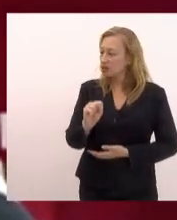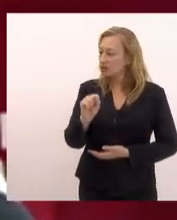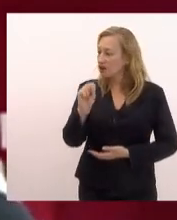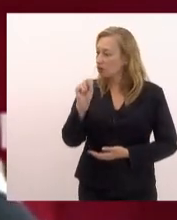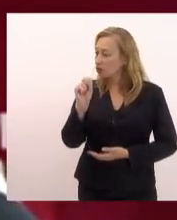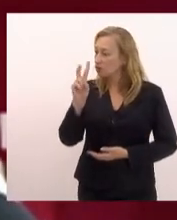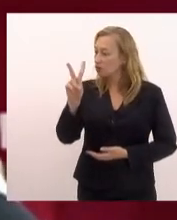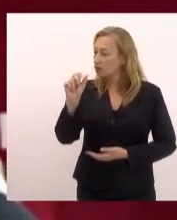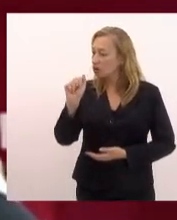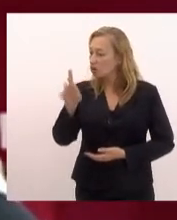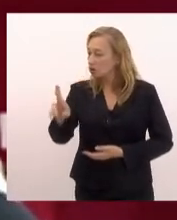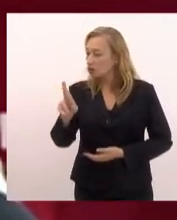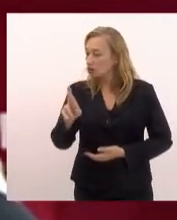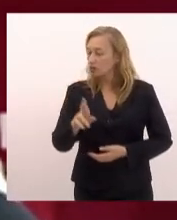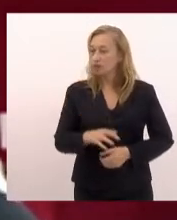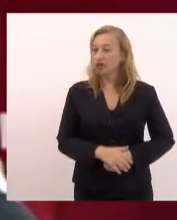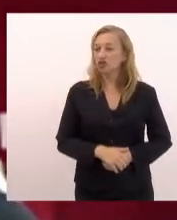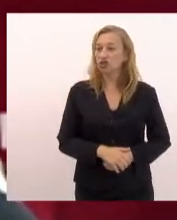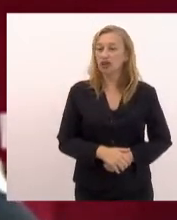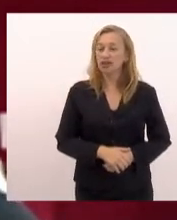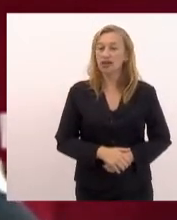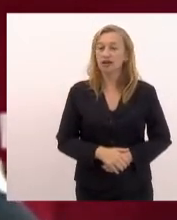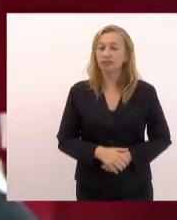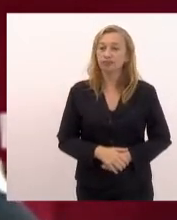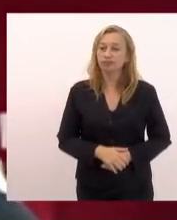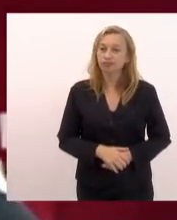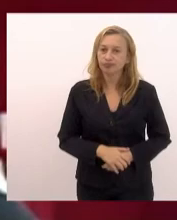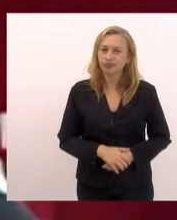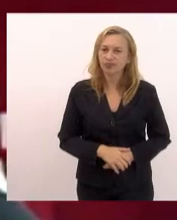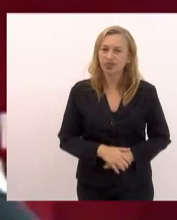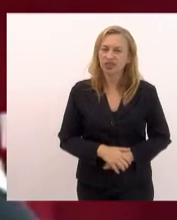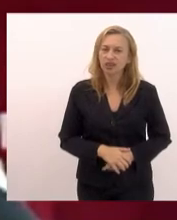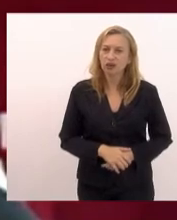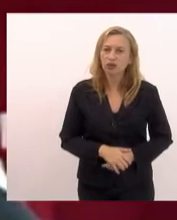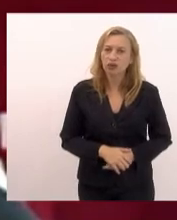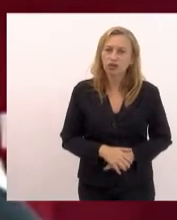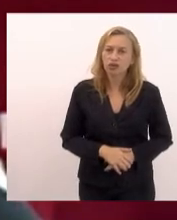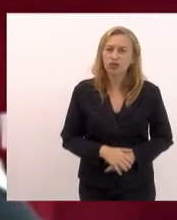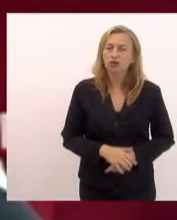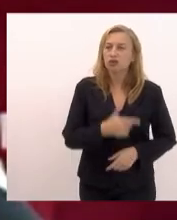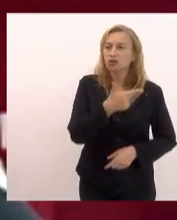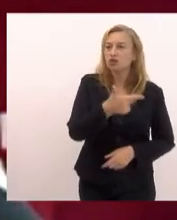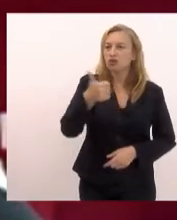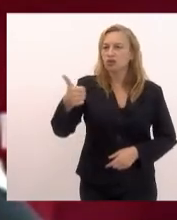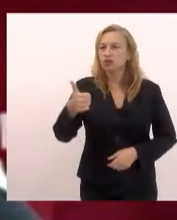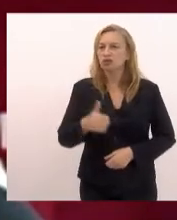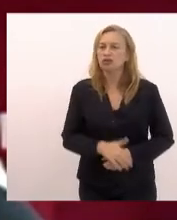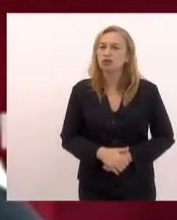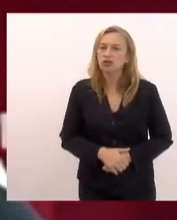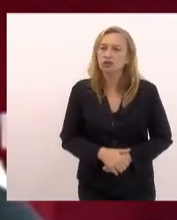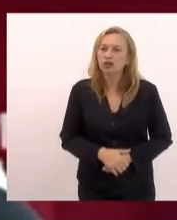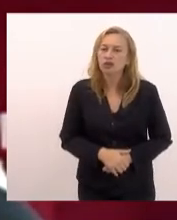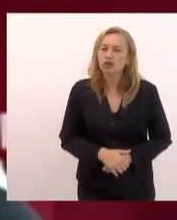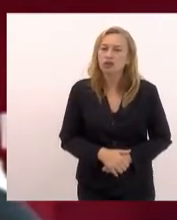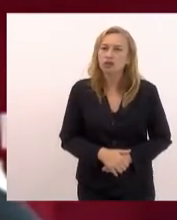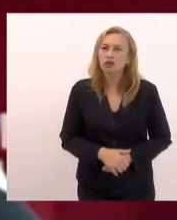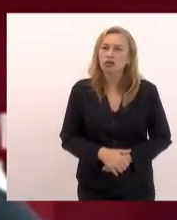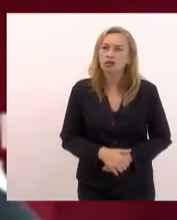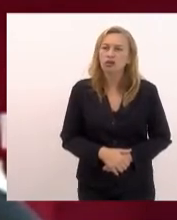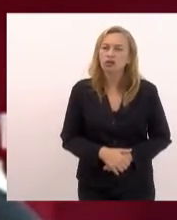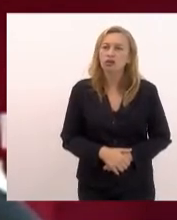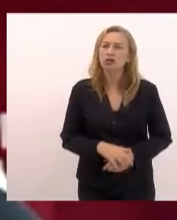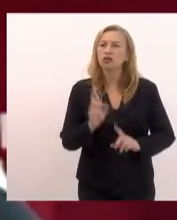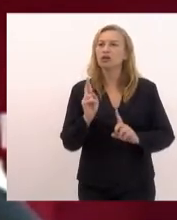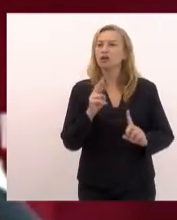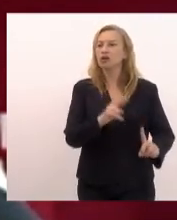Além disso, né, em 29 de dezembro de 2021, foi leiloado o bloco 3, que se